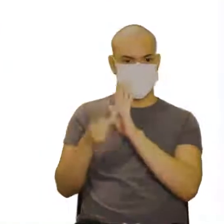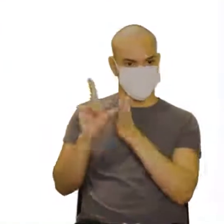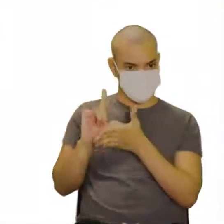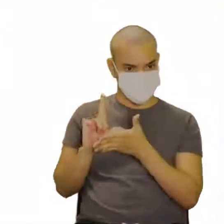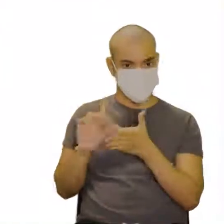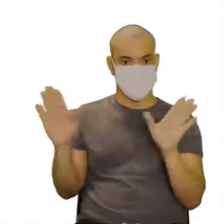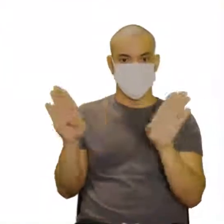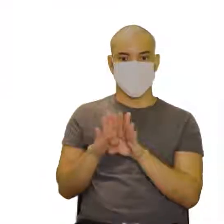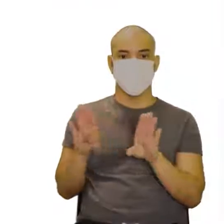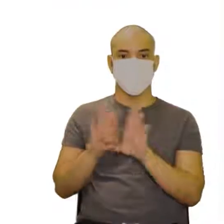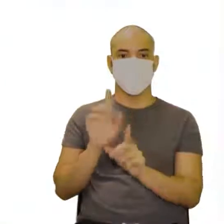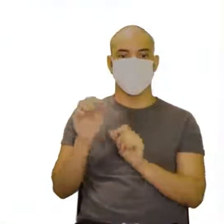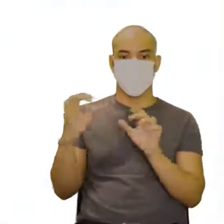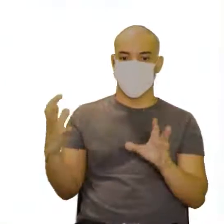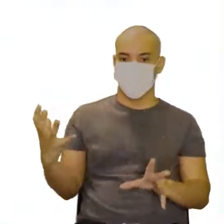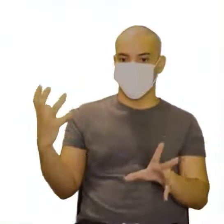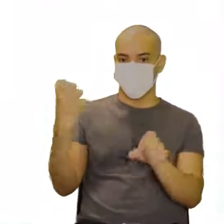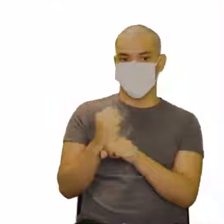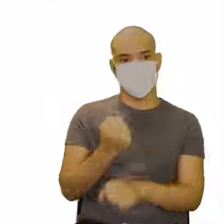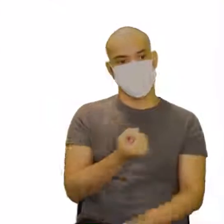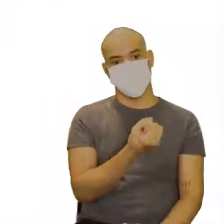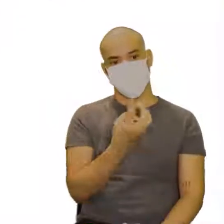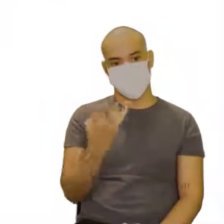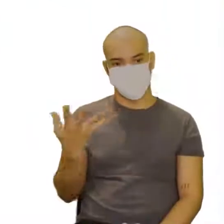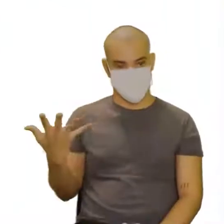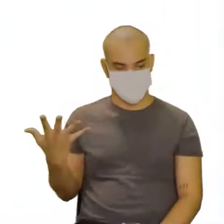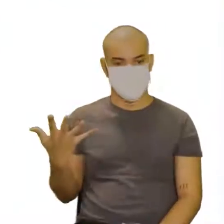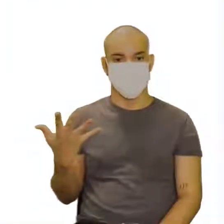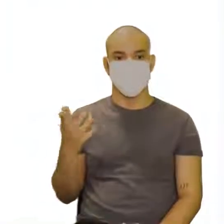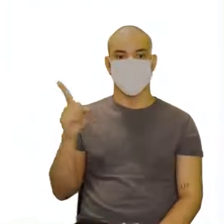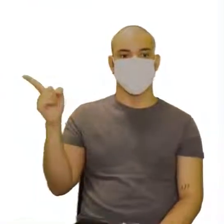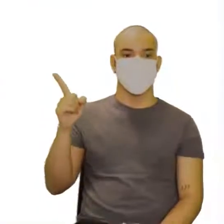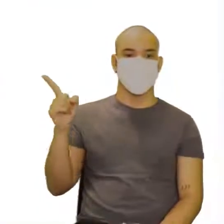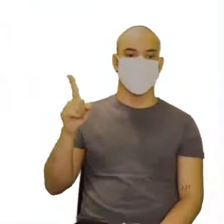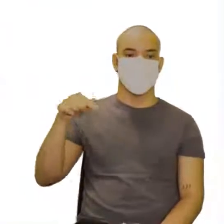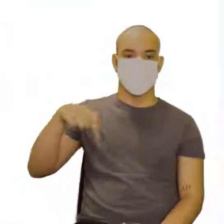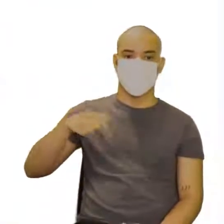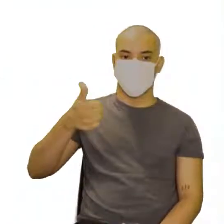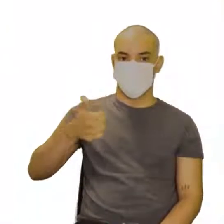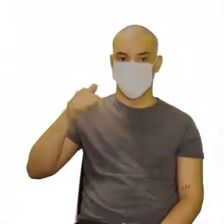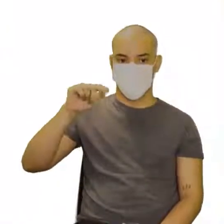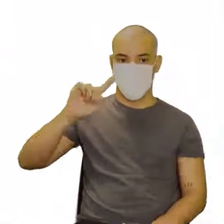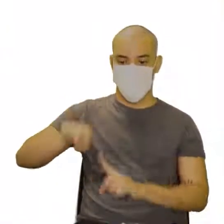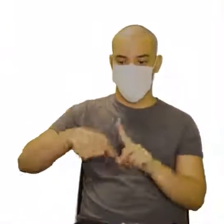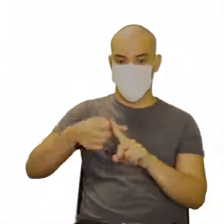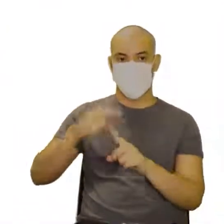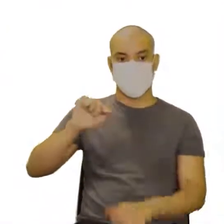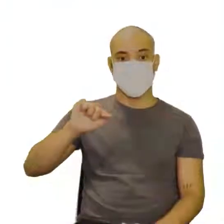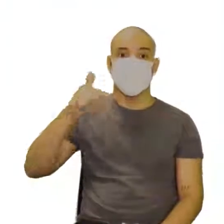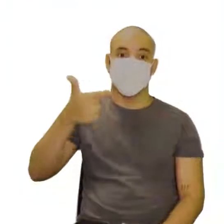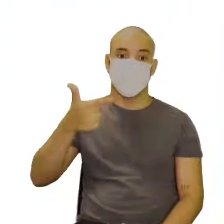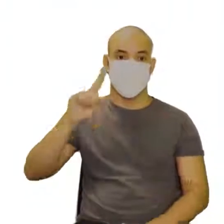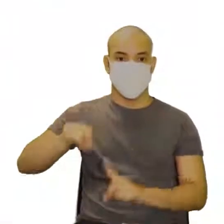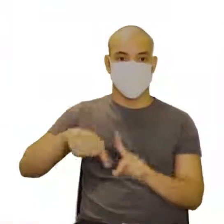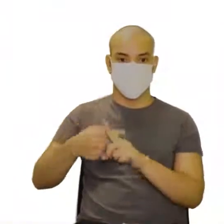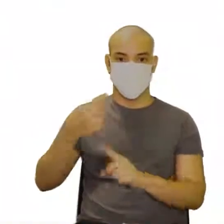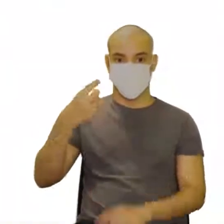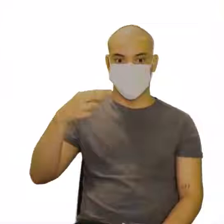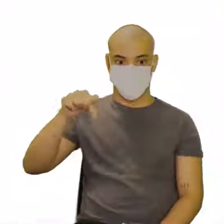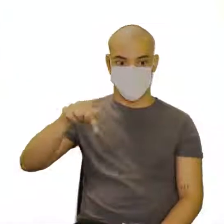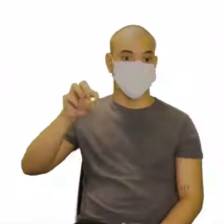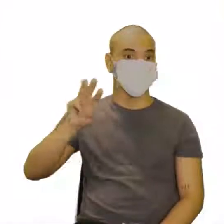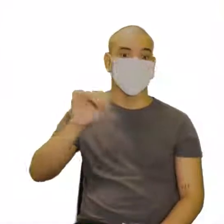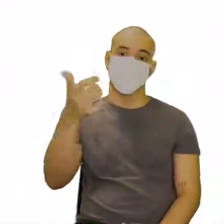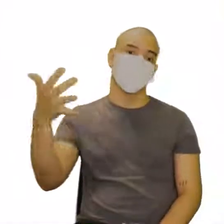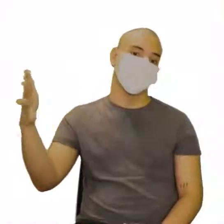entanto, a soma das quantidades dessas cargas, tá aqui, conduz a um valor total de carga acumulada, né? Quer saber a